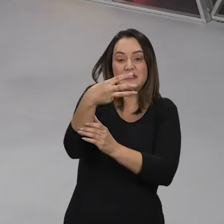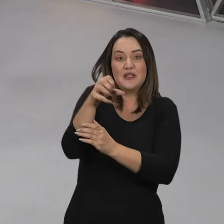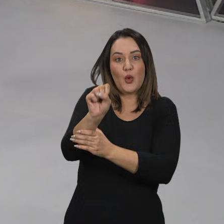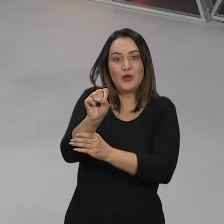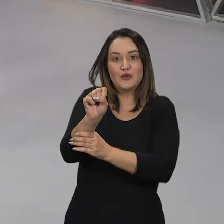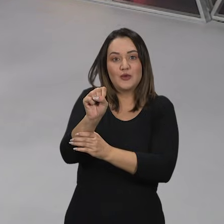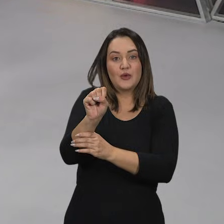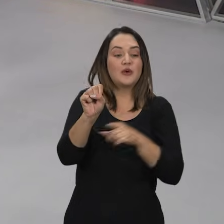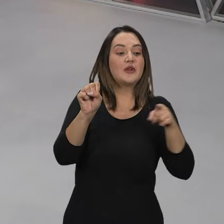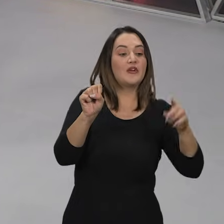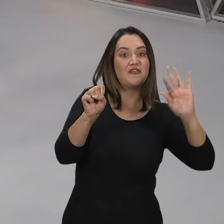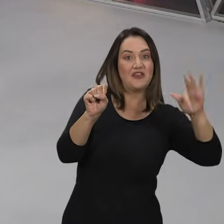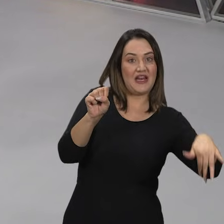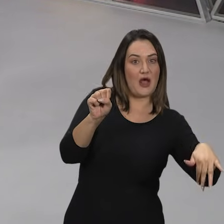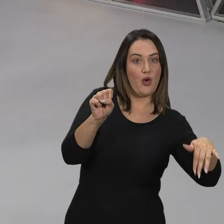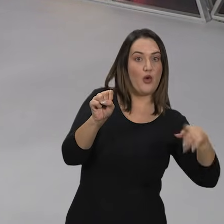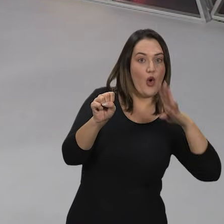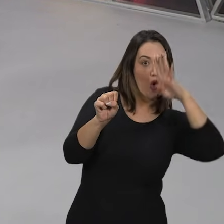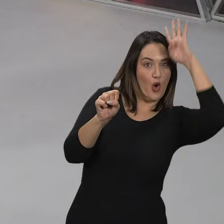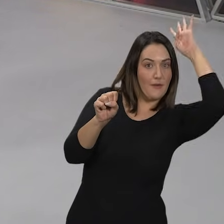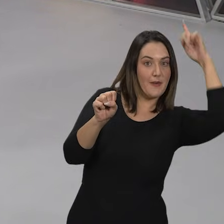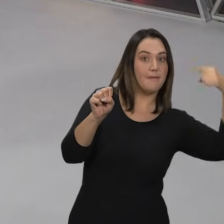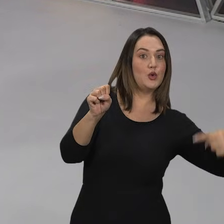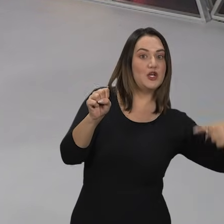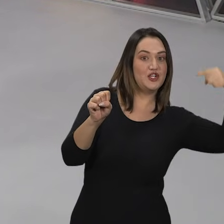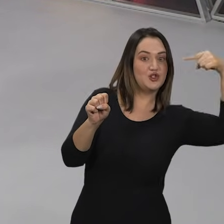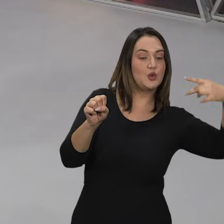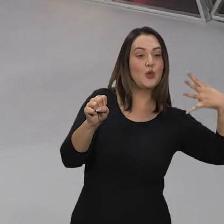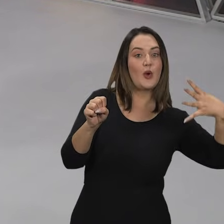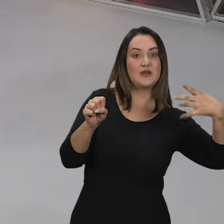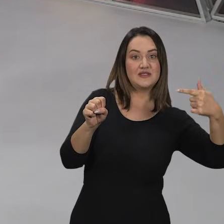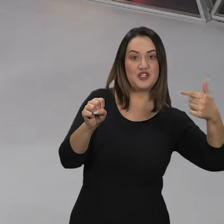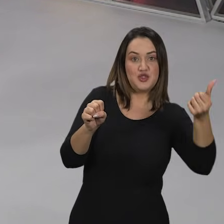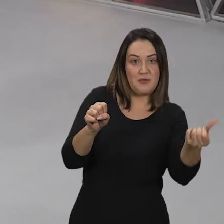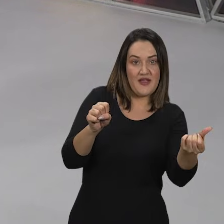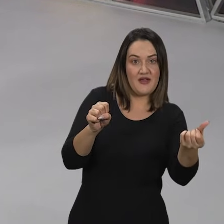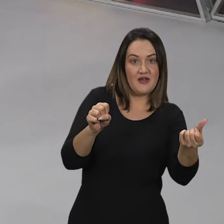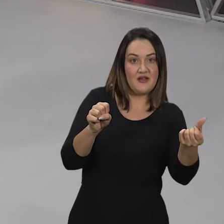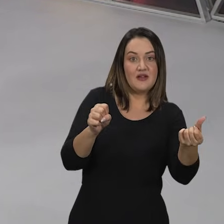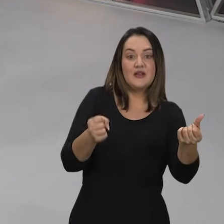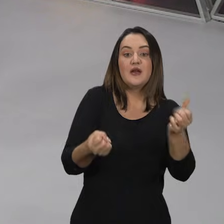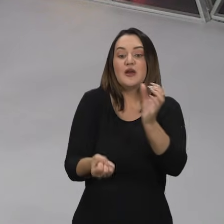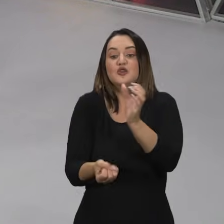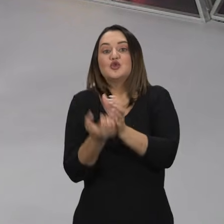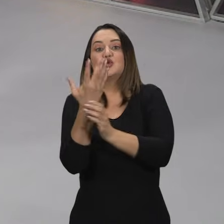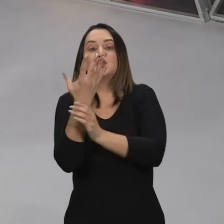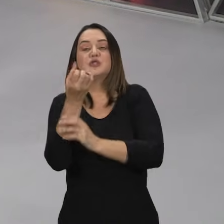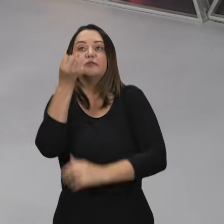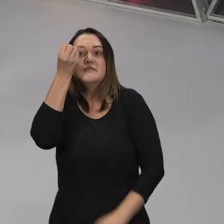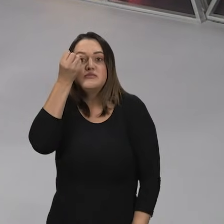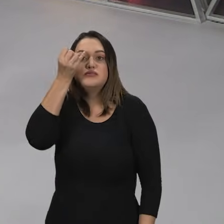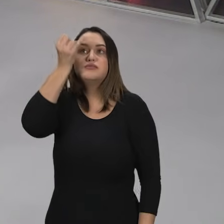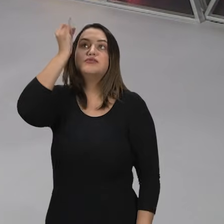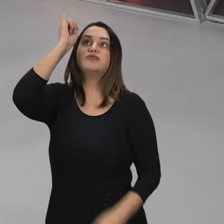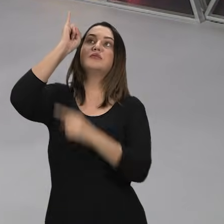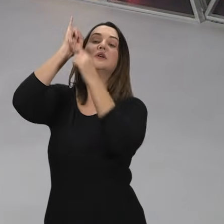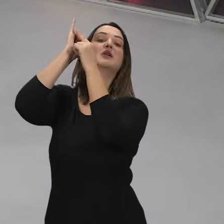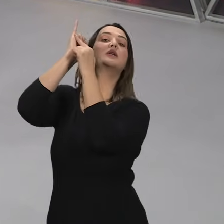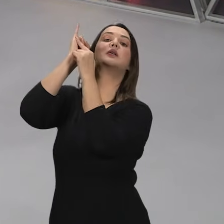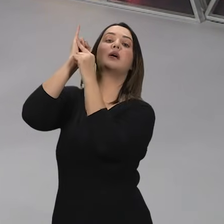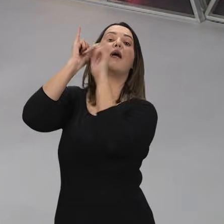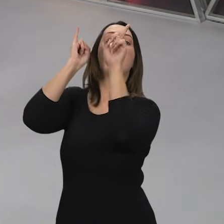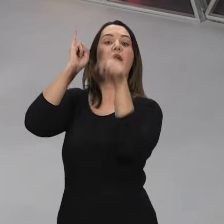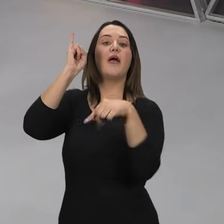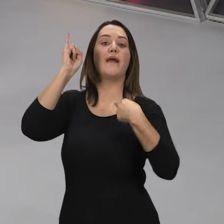Romano termina em 476 depois de Cristo. E em seguida surge a Ponta Pequena, que é um